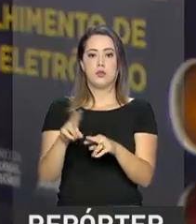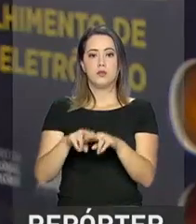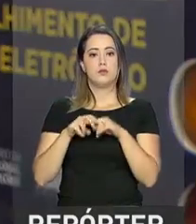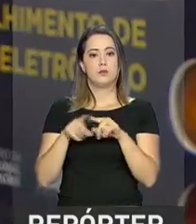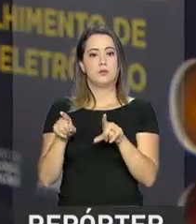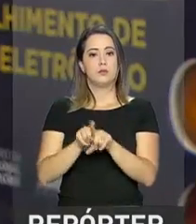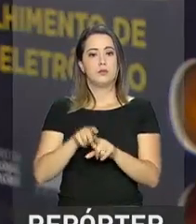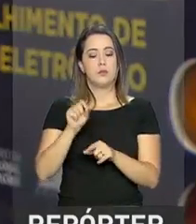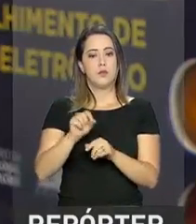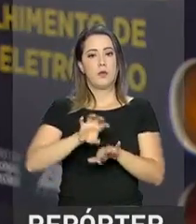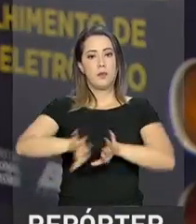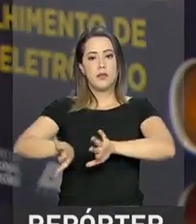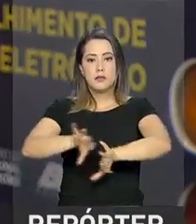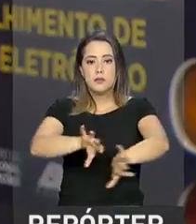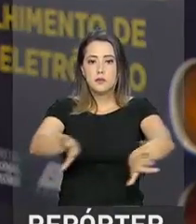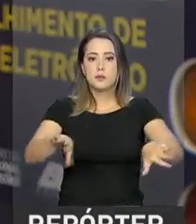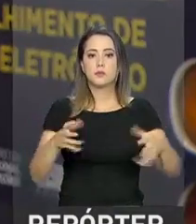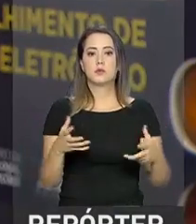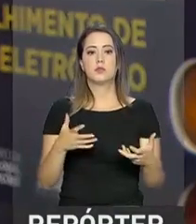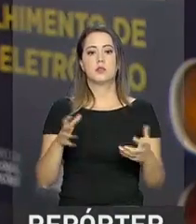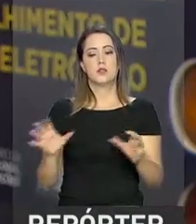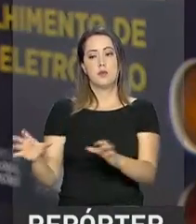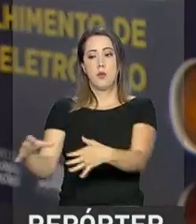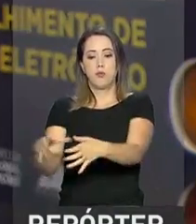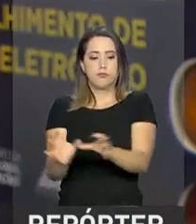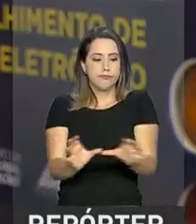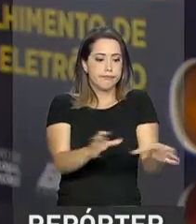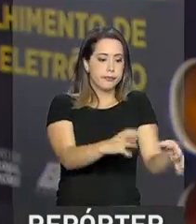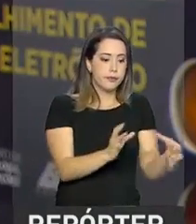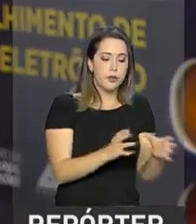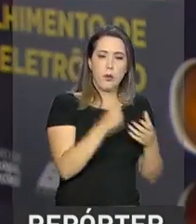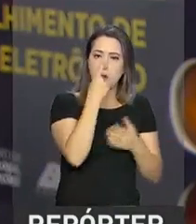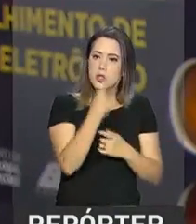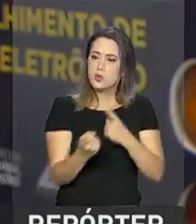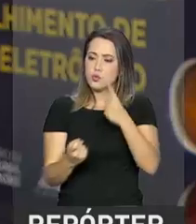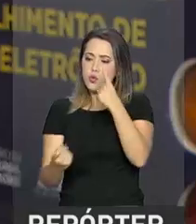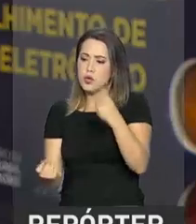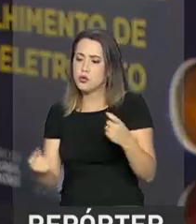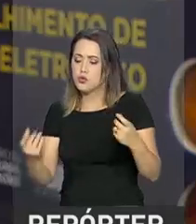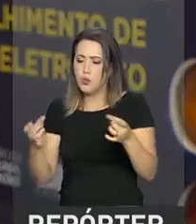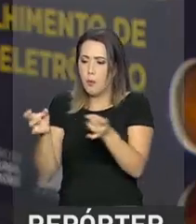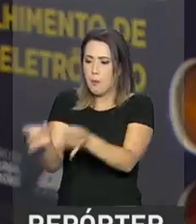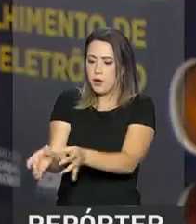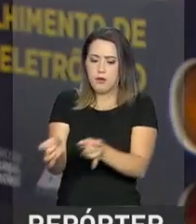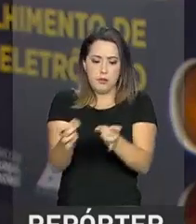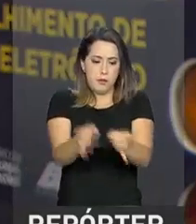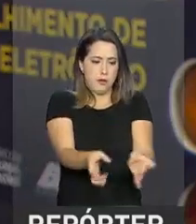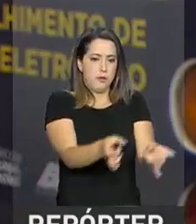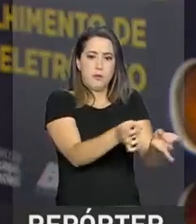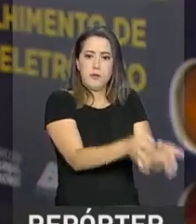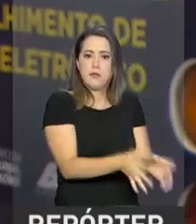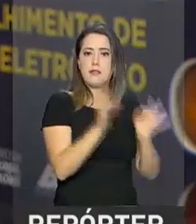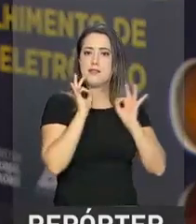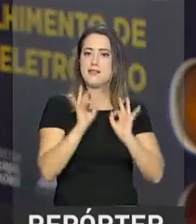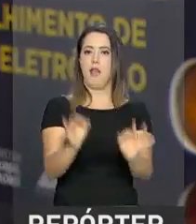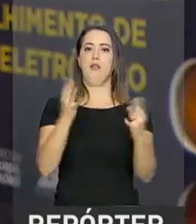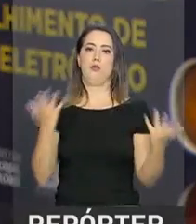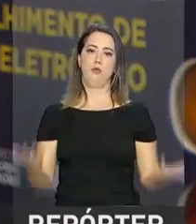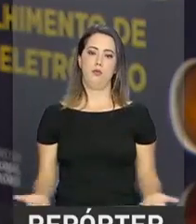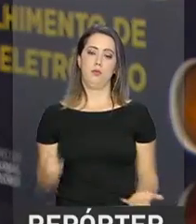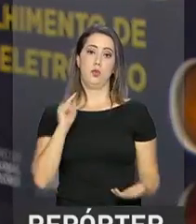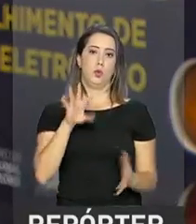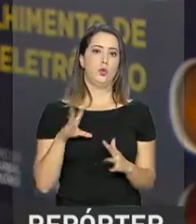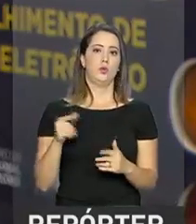da da separação desse material então tudo aquilo que é descartado e vai chegar e chega pra essa ong aqui em brasília